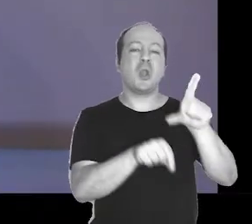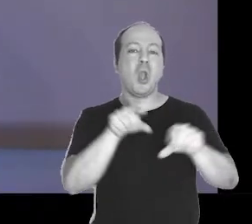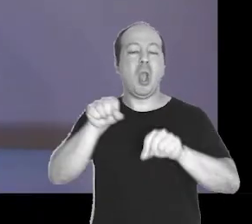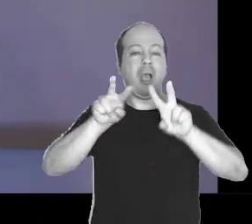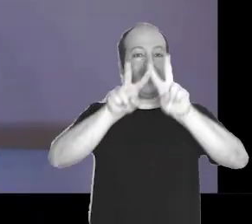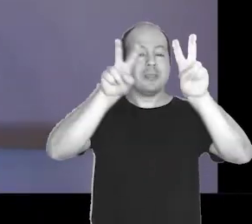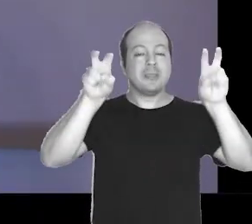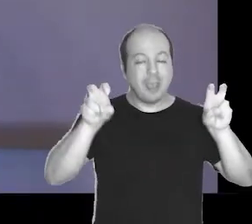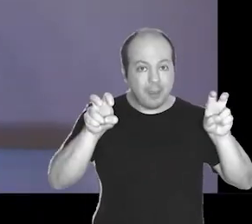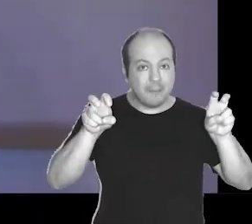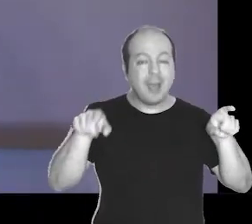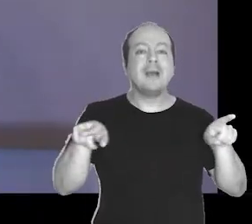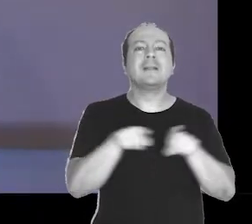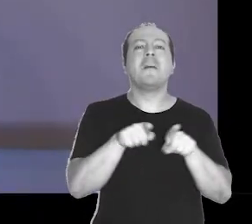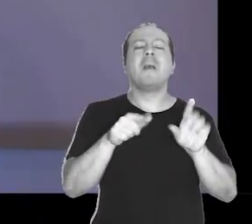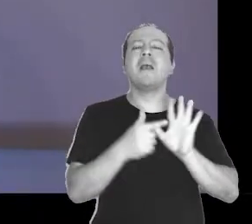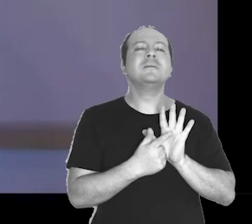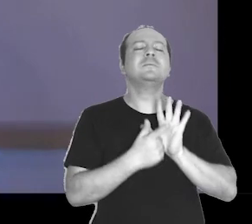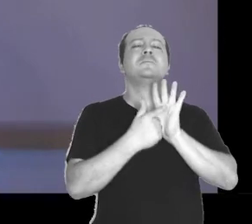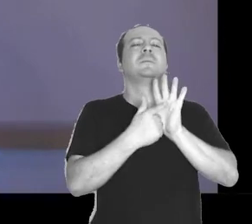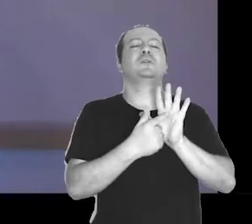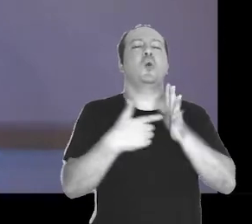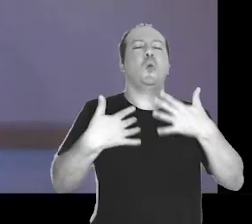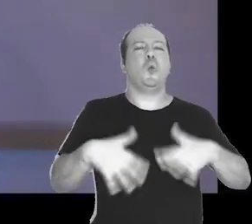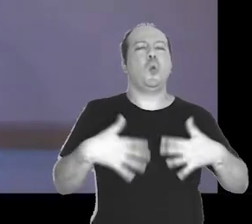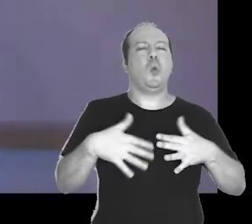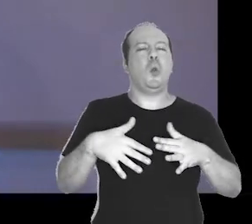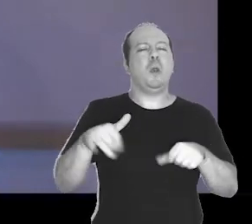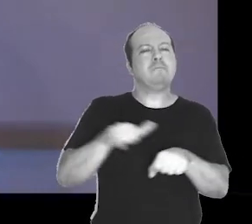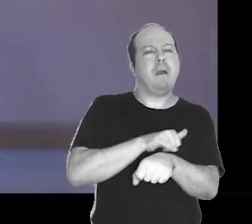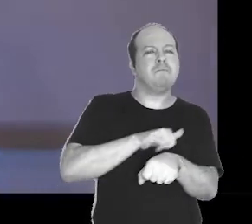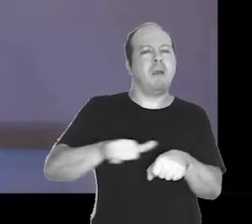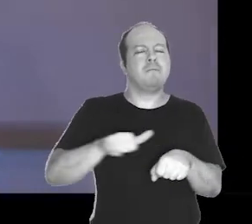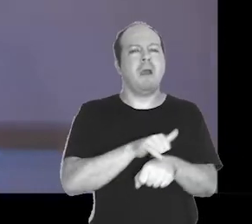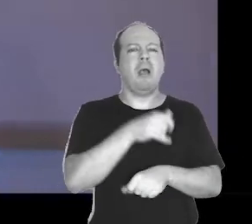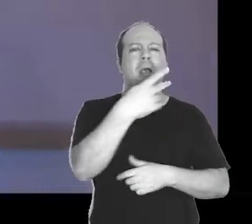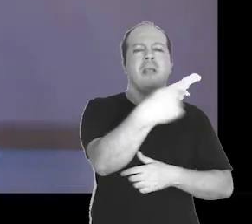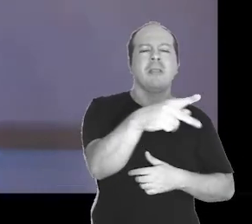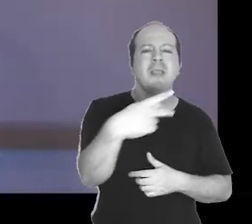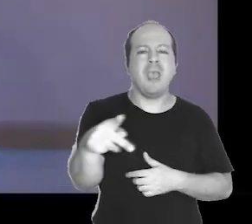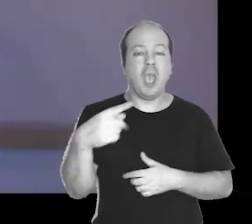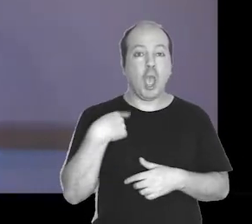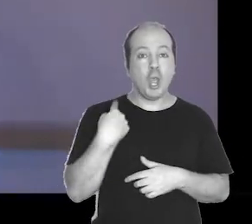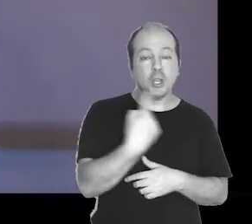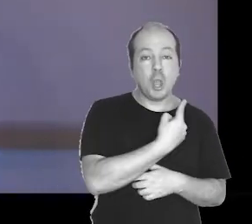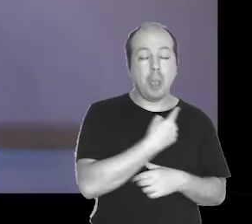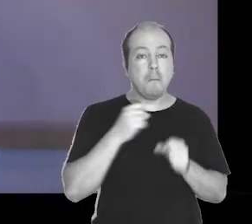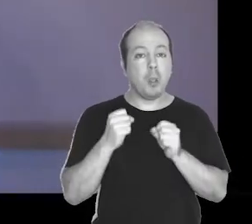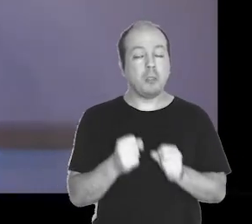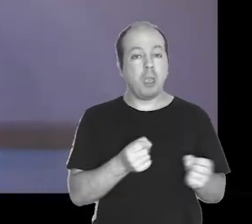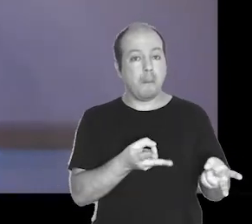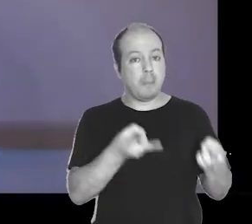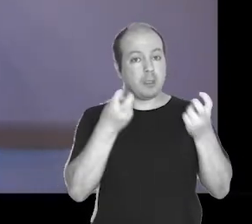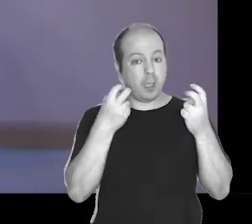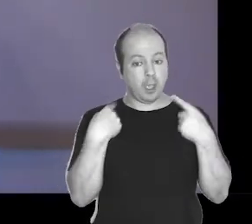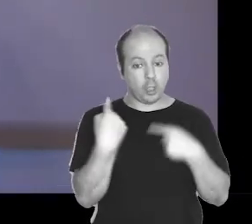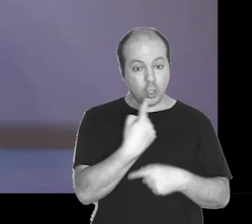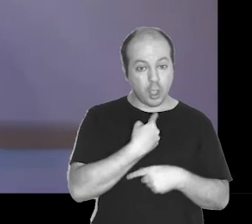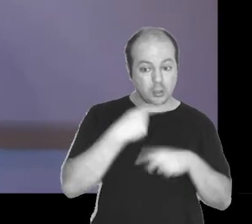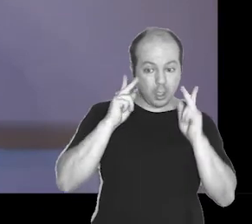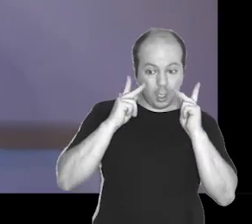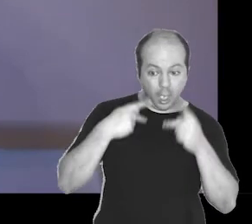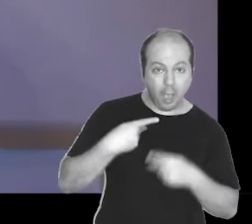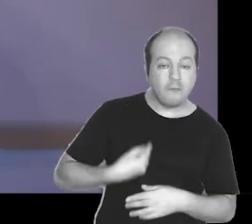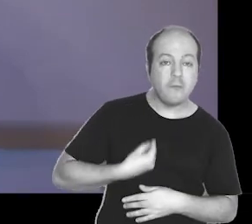temas e até mesmo expressões mais bem acabadas neles do que também nós podemos ser em nossas vidas.